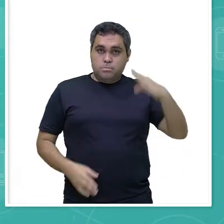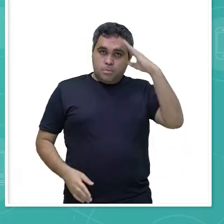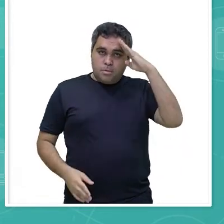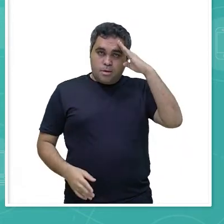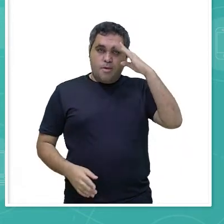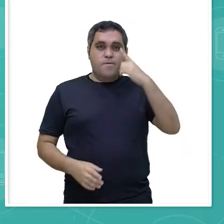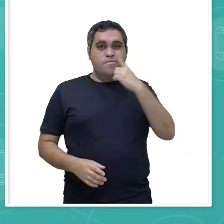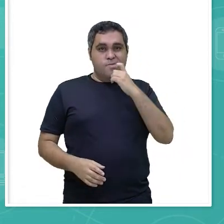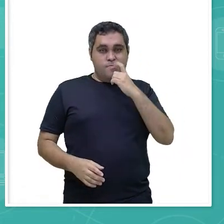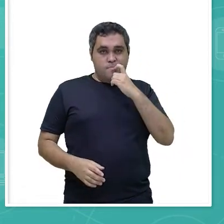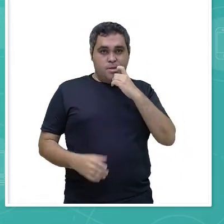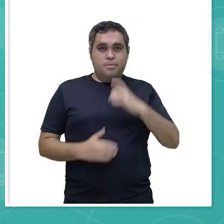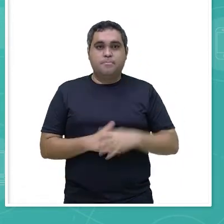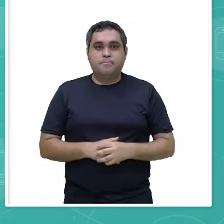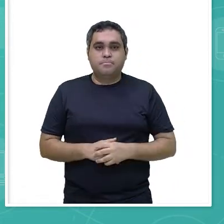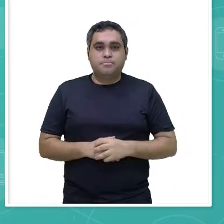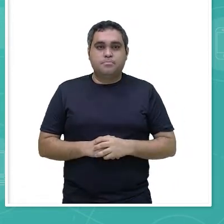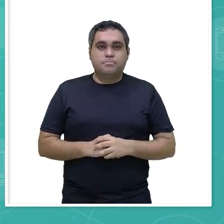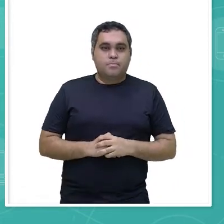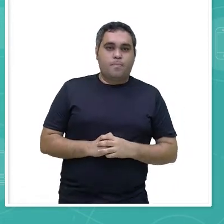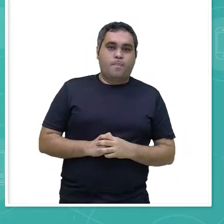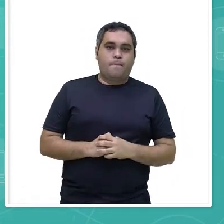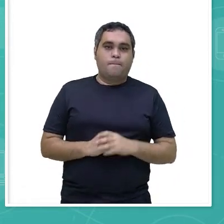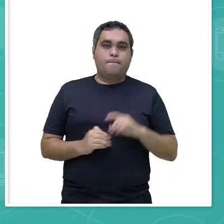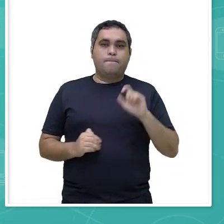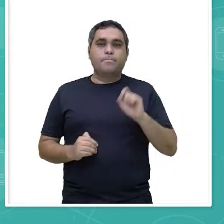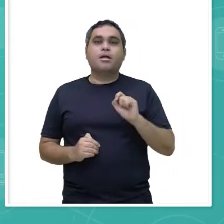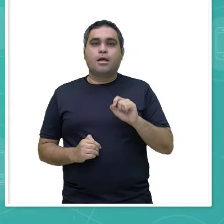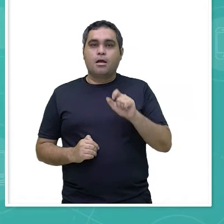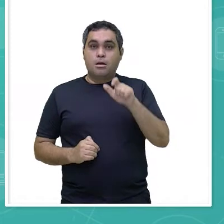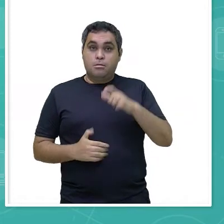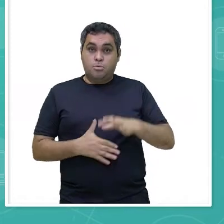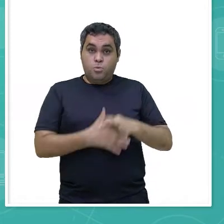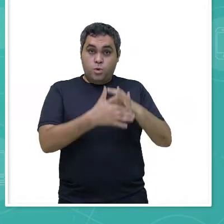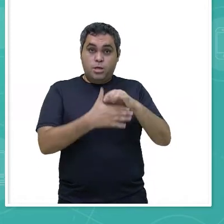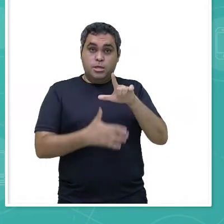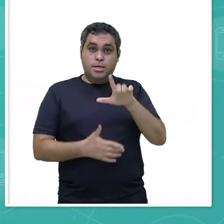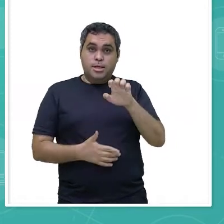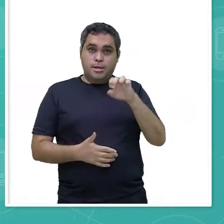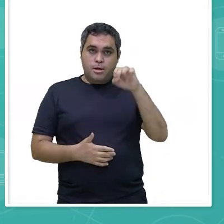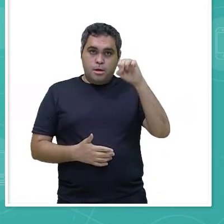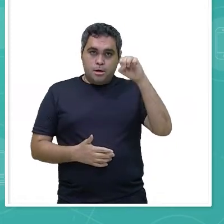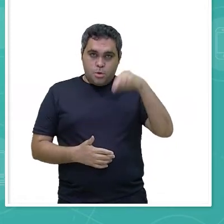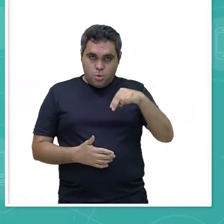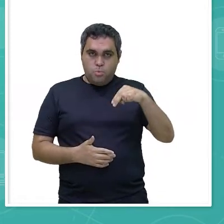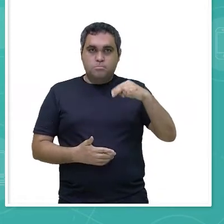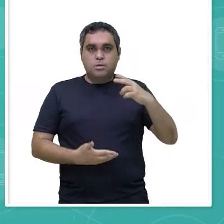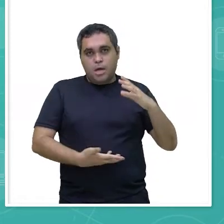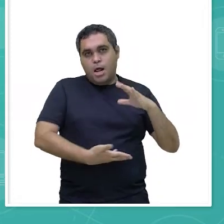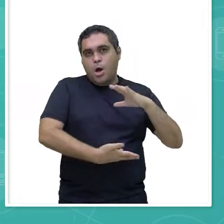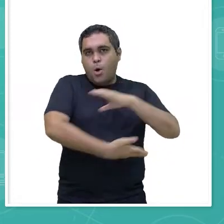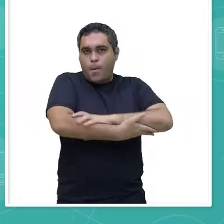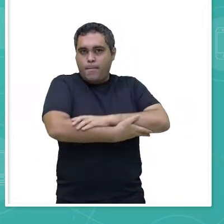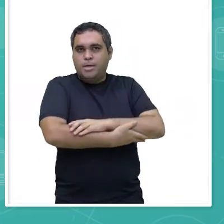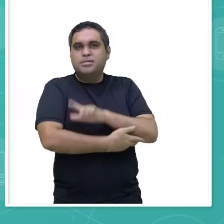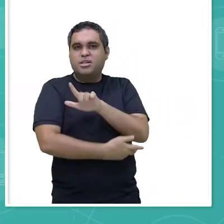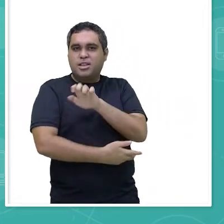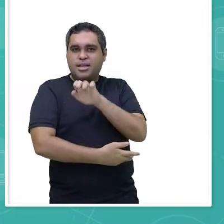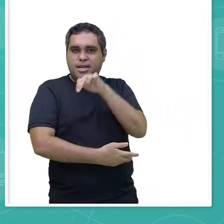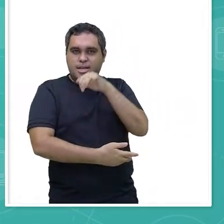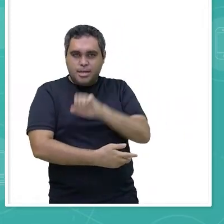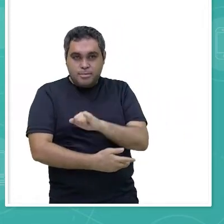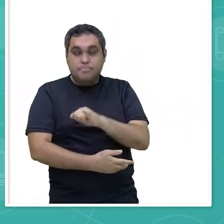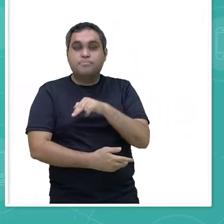frente, que ele era um parceiro de ideias ali de Lenin, certo? E vamos ter também a Guarda Vermelha que